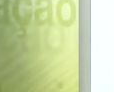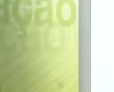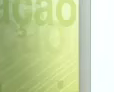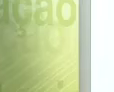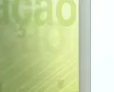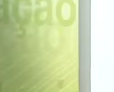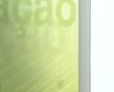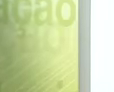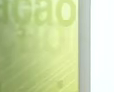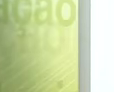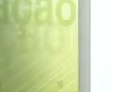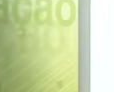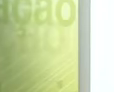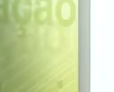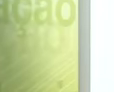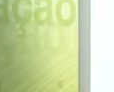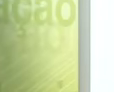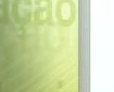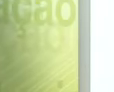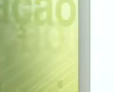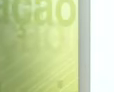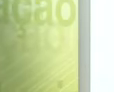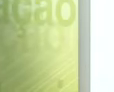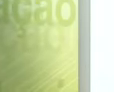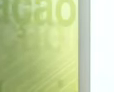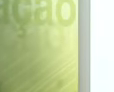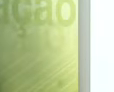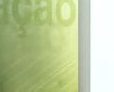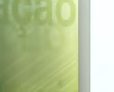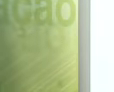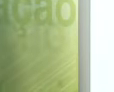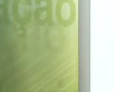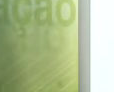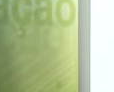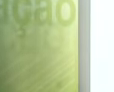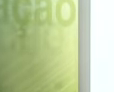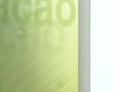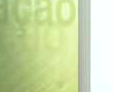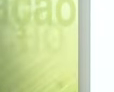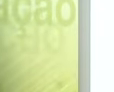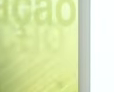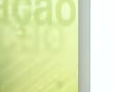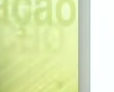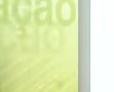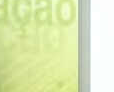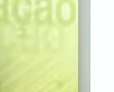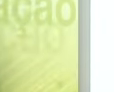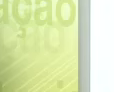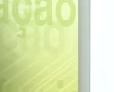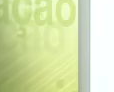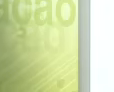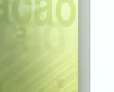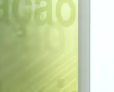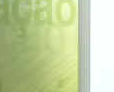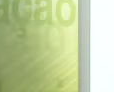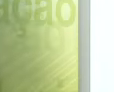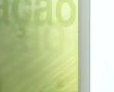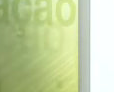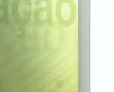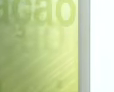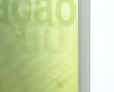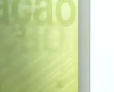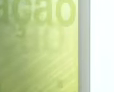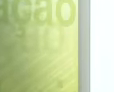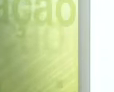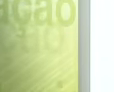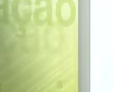destino do envio de um formulário HTML e a segunda é colocar uma Sharp para informar ao